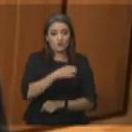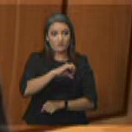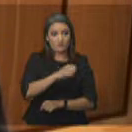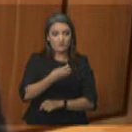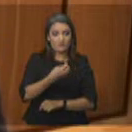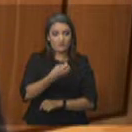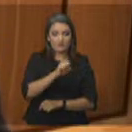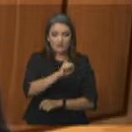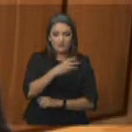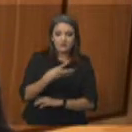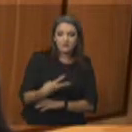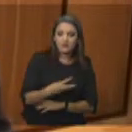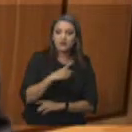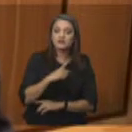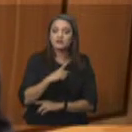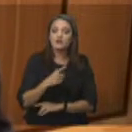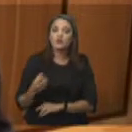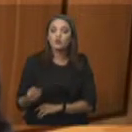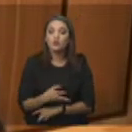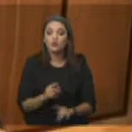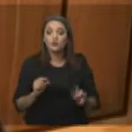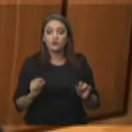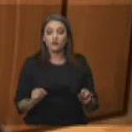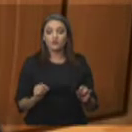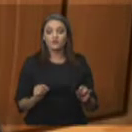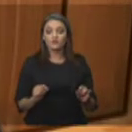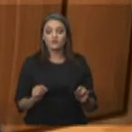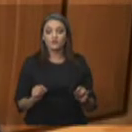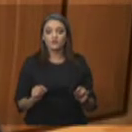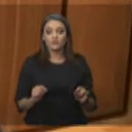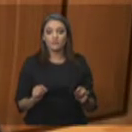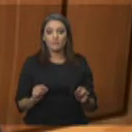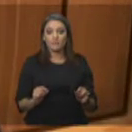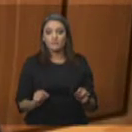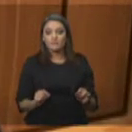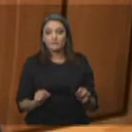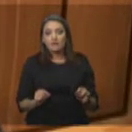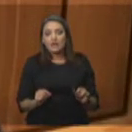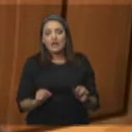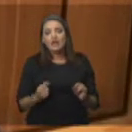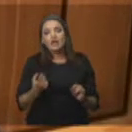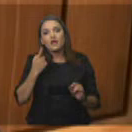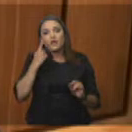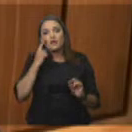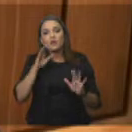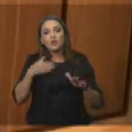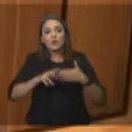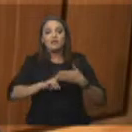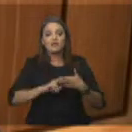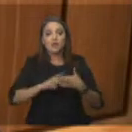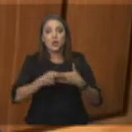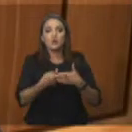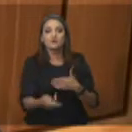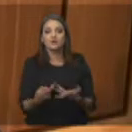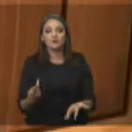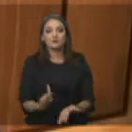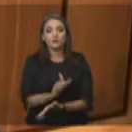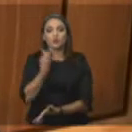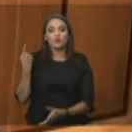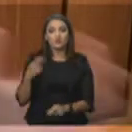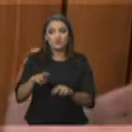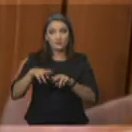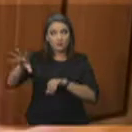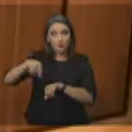em termos constitucionais, é reconstruir, em termos conceituais, as consequências do compartilhamento irrestrito de